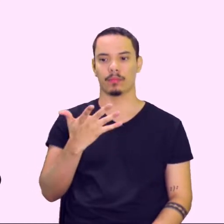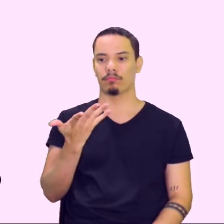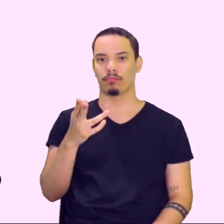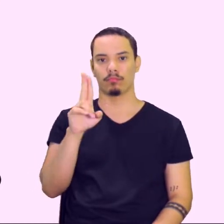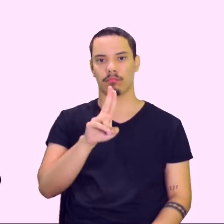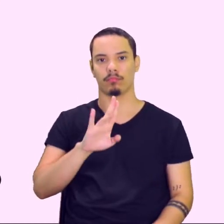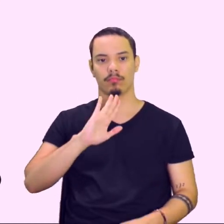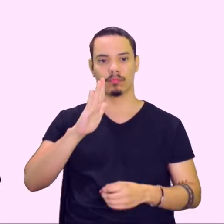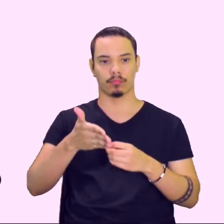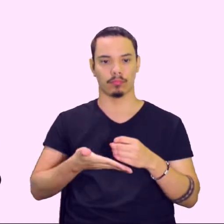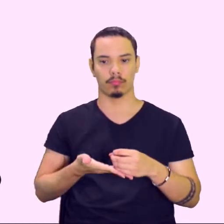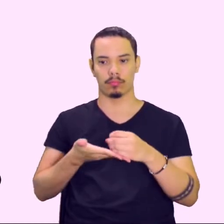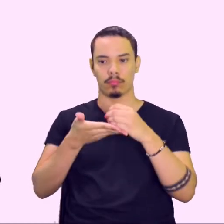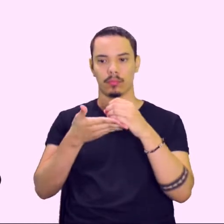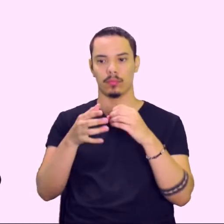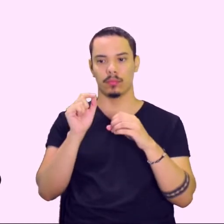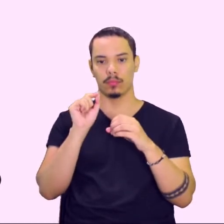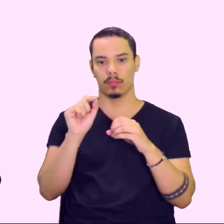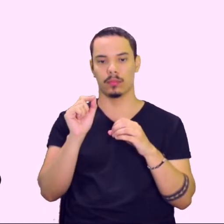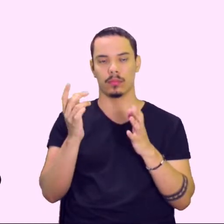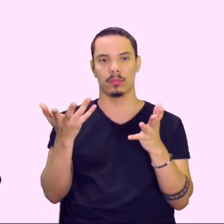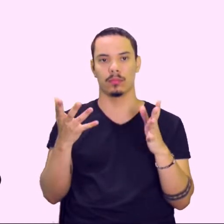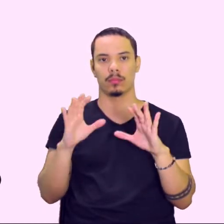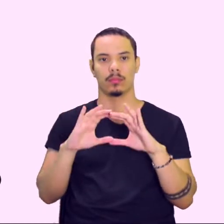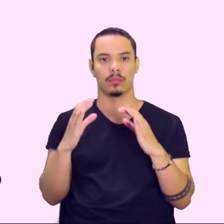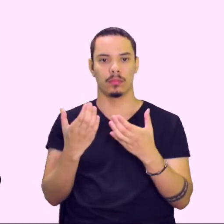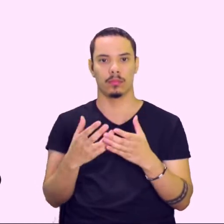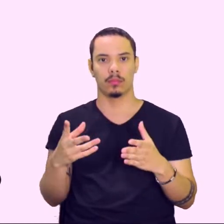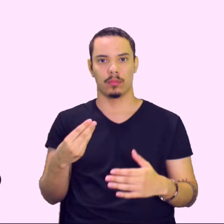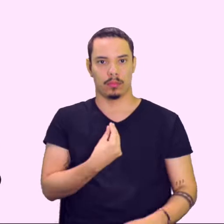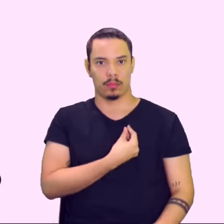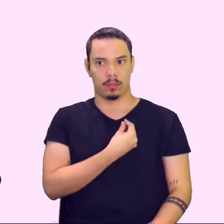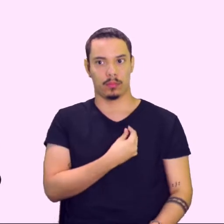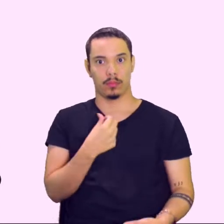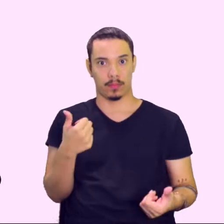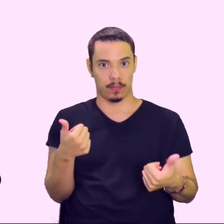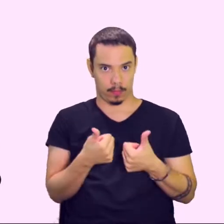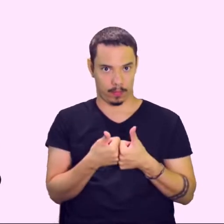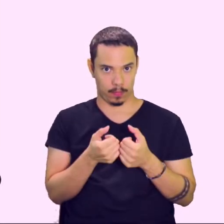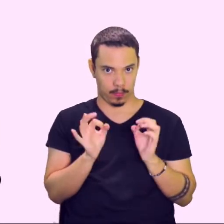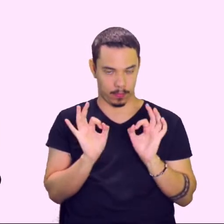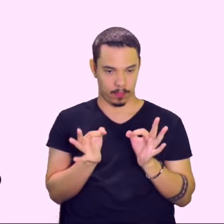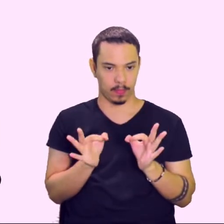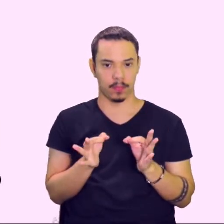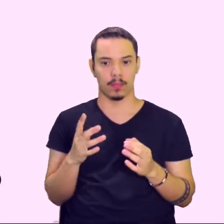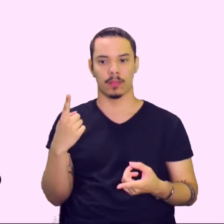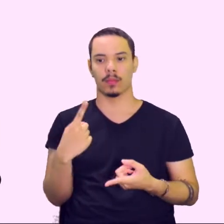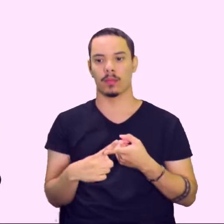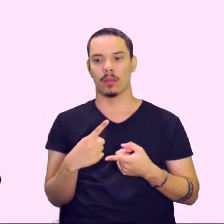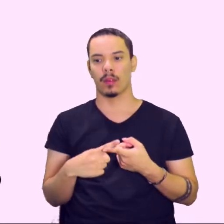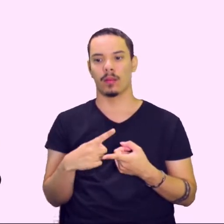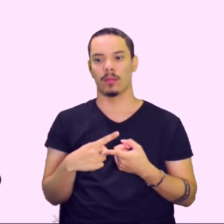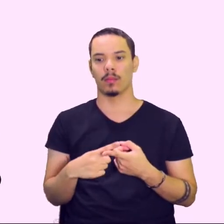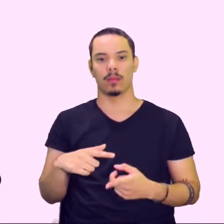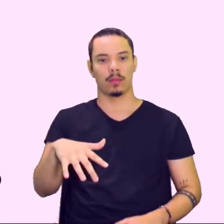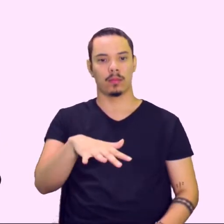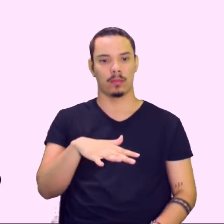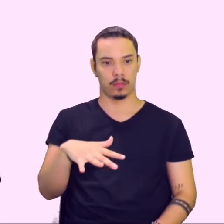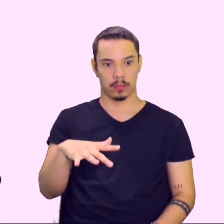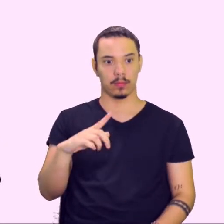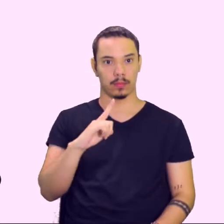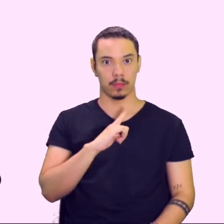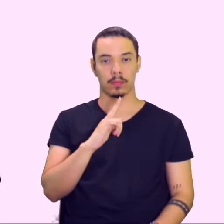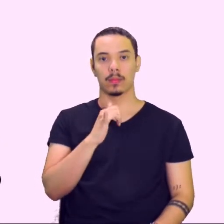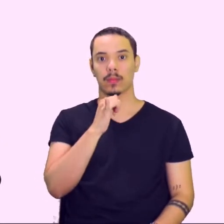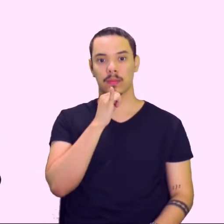sustentável uma comunidade que vive na proximidade, certo? Isso. E ali naquela localidade tem, por